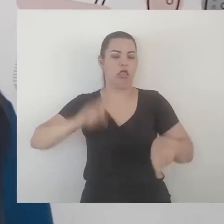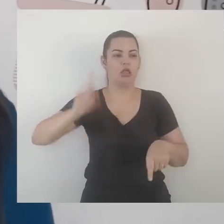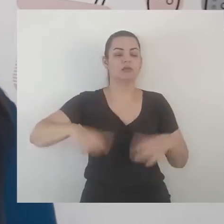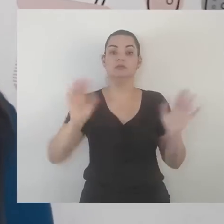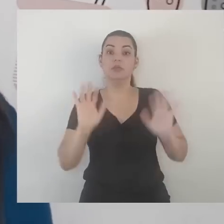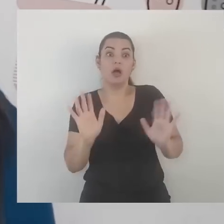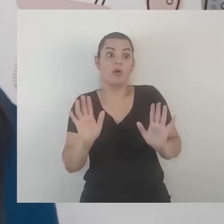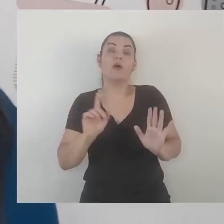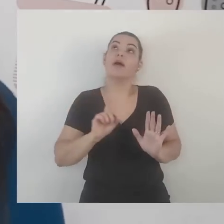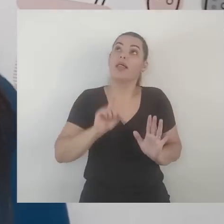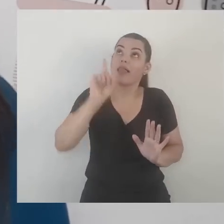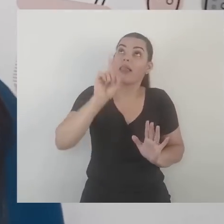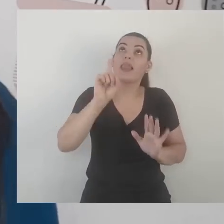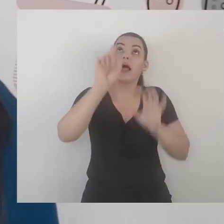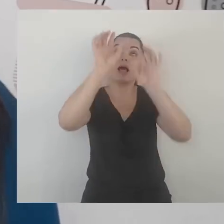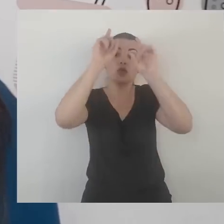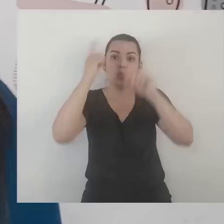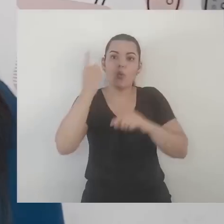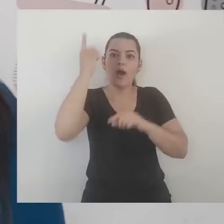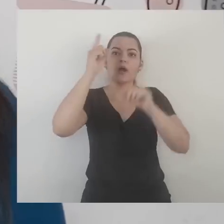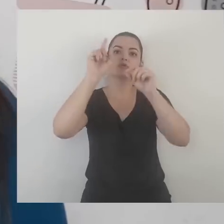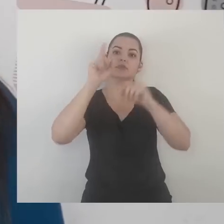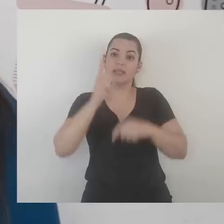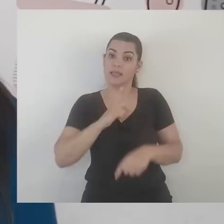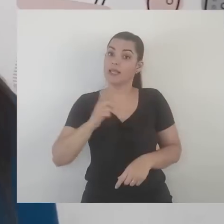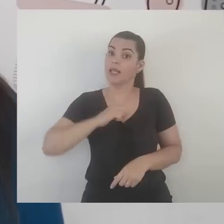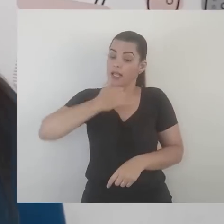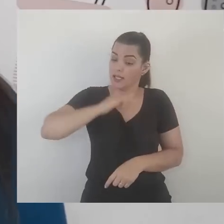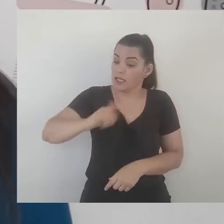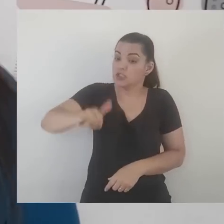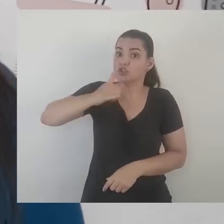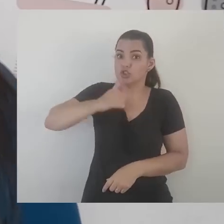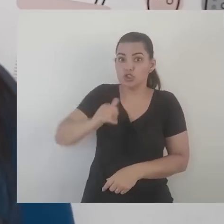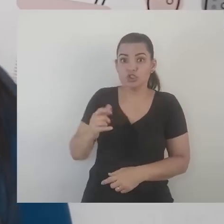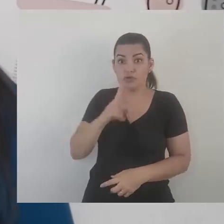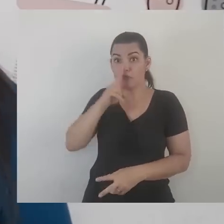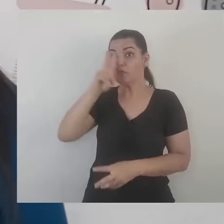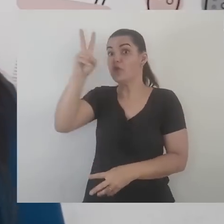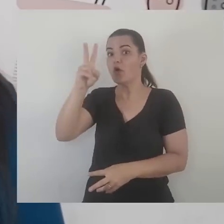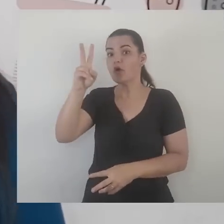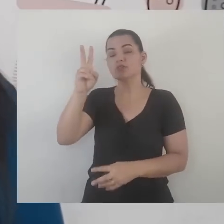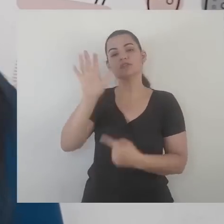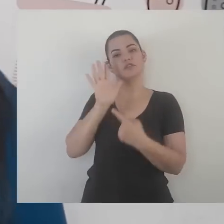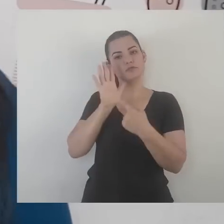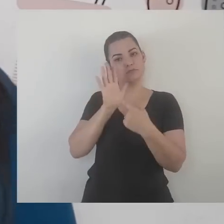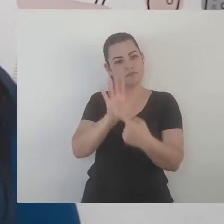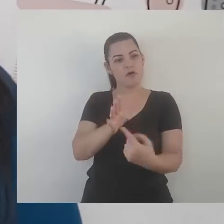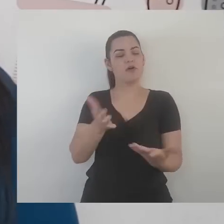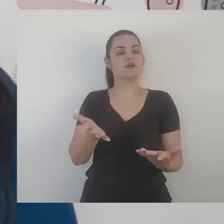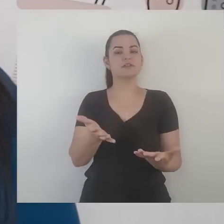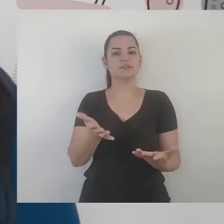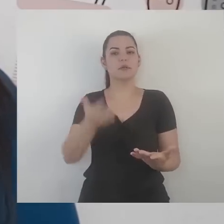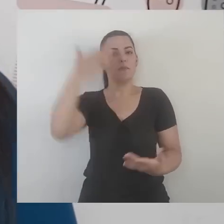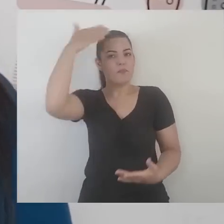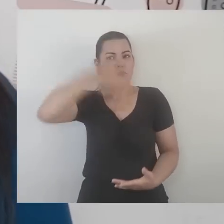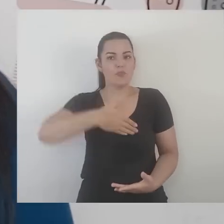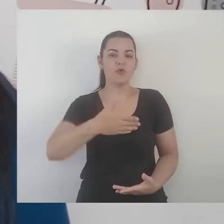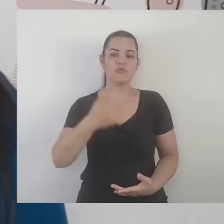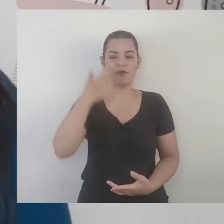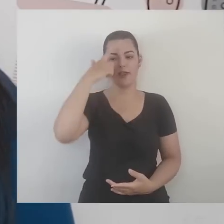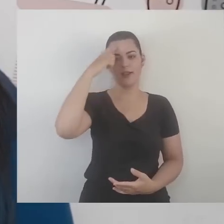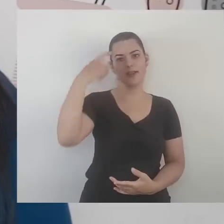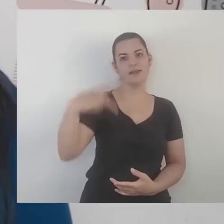grande quantidade de energia, confirmando a sua hipótese de que os raios eram provenientes aí